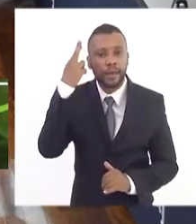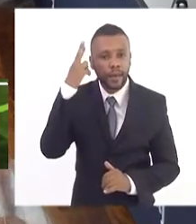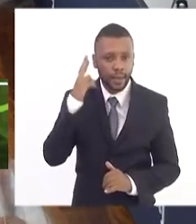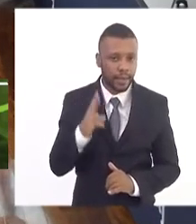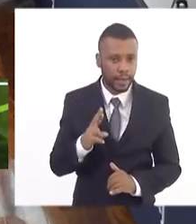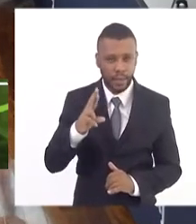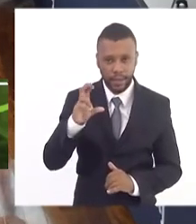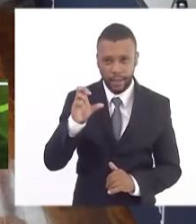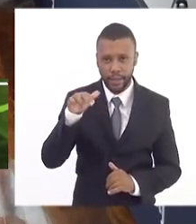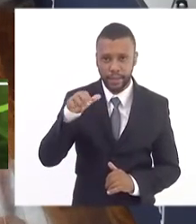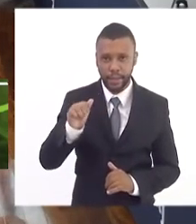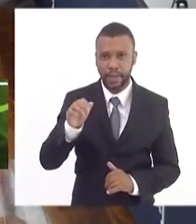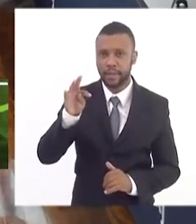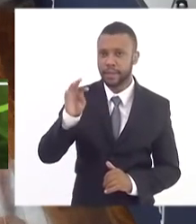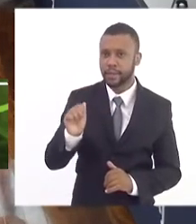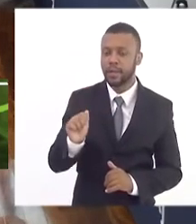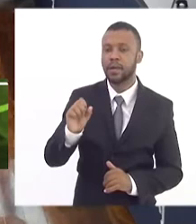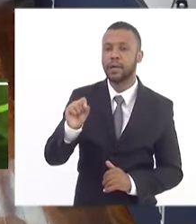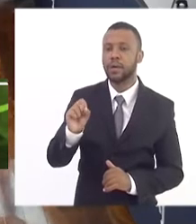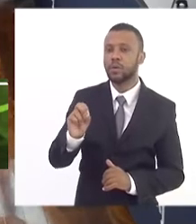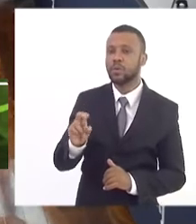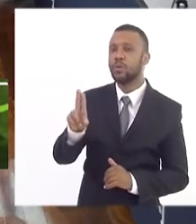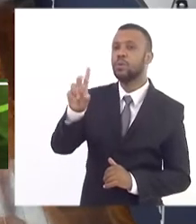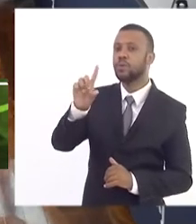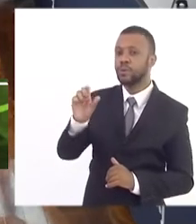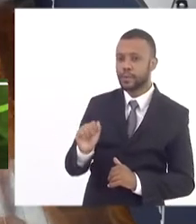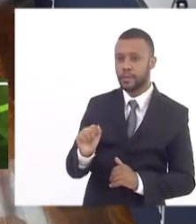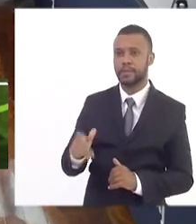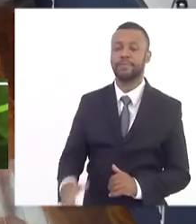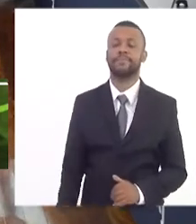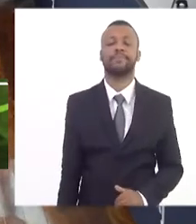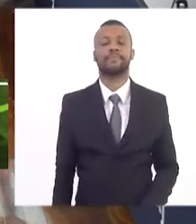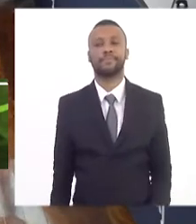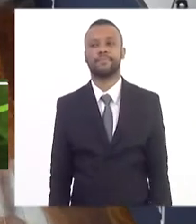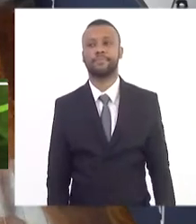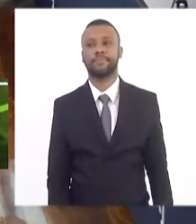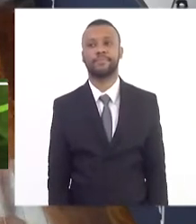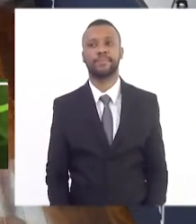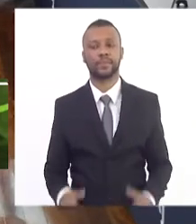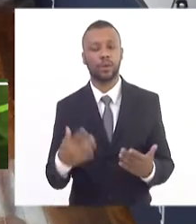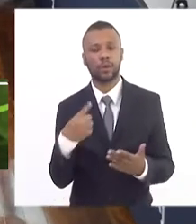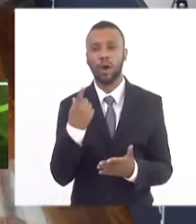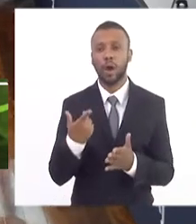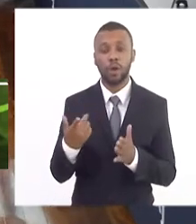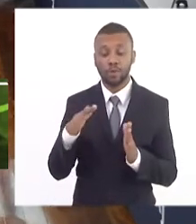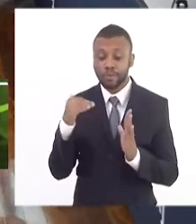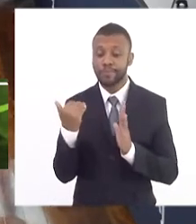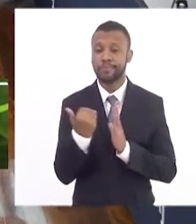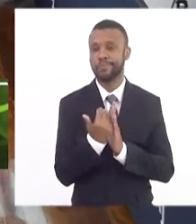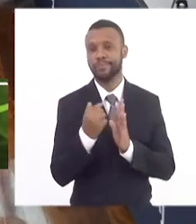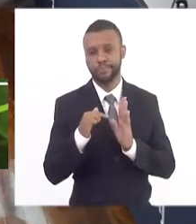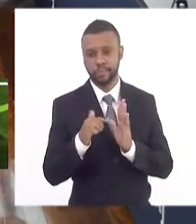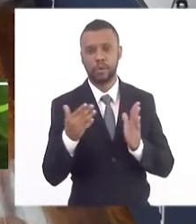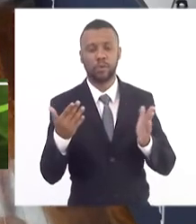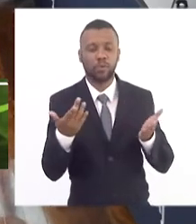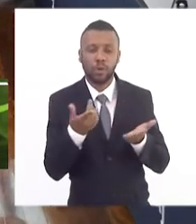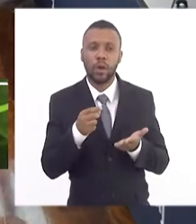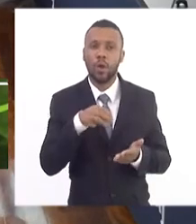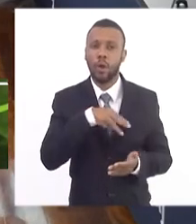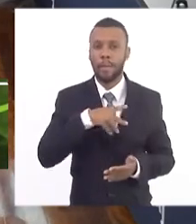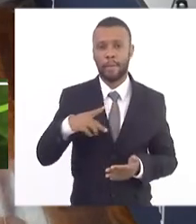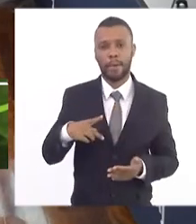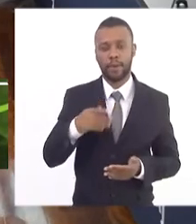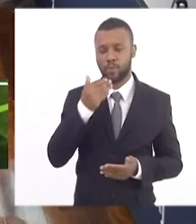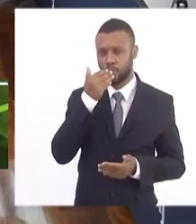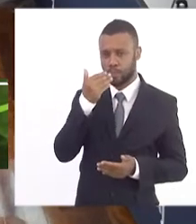Bom dia. Por favor. Então, nós cumprimos aí o que o MP nos pediu,